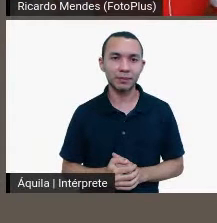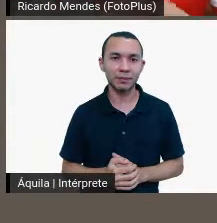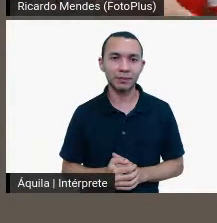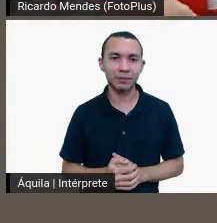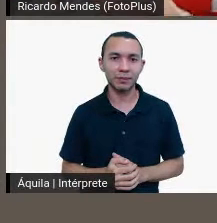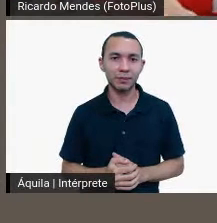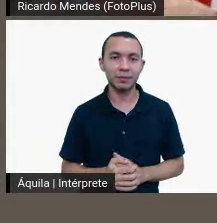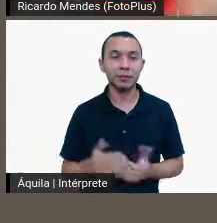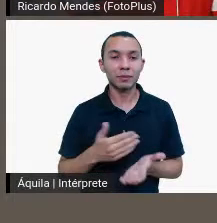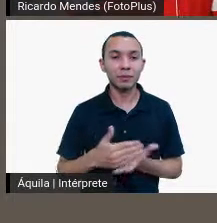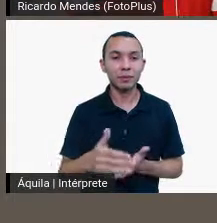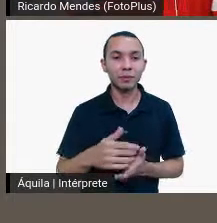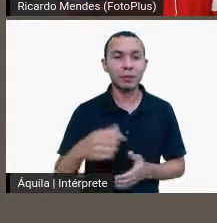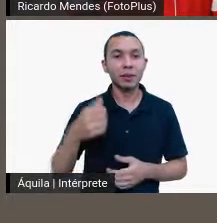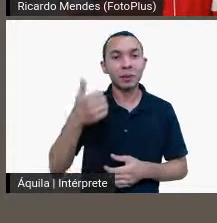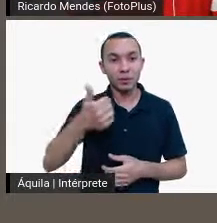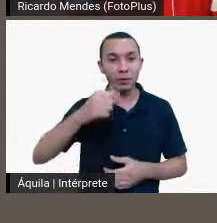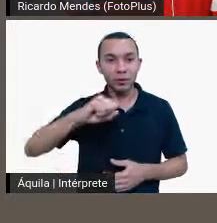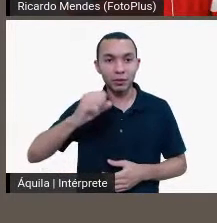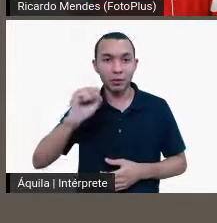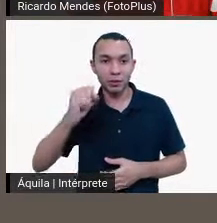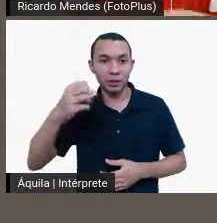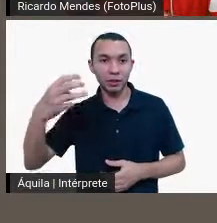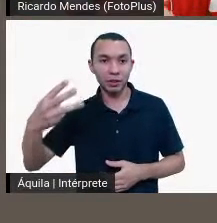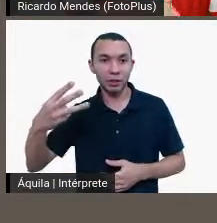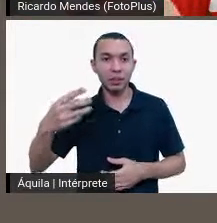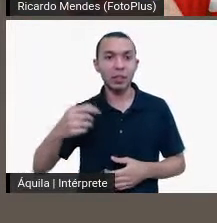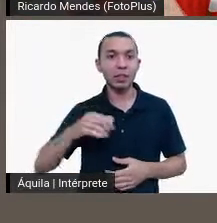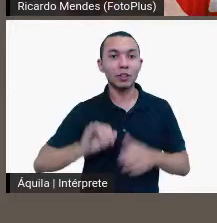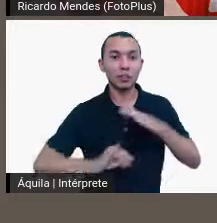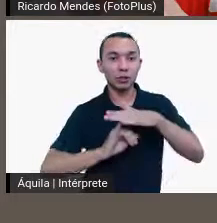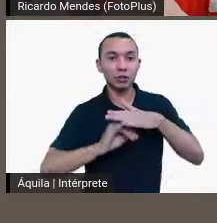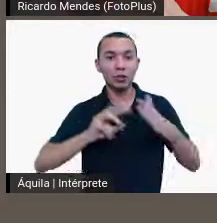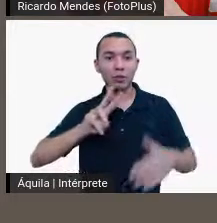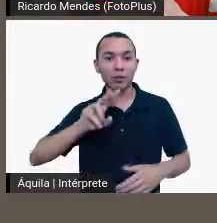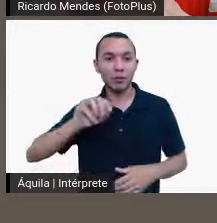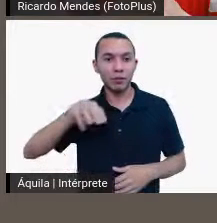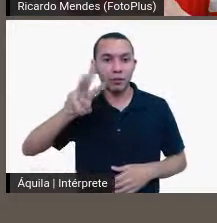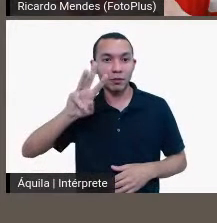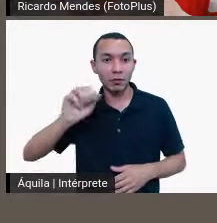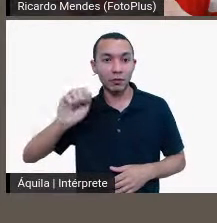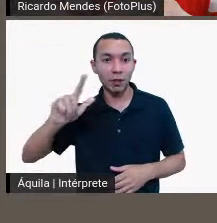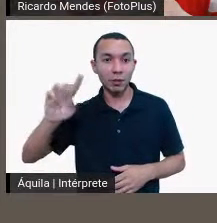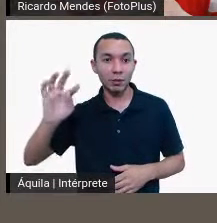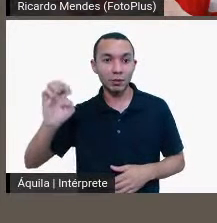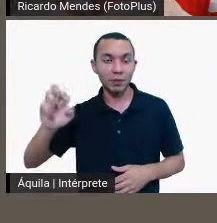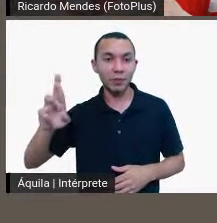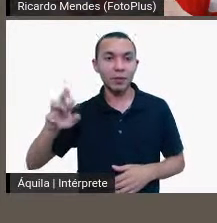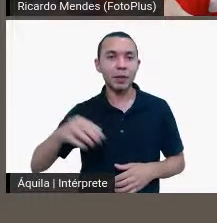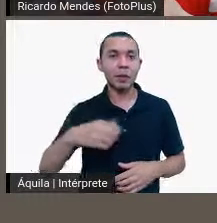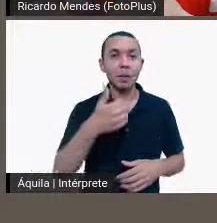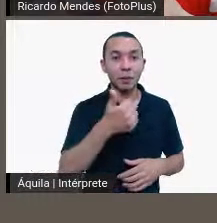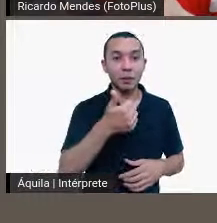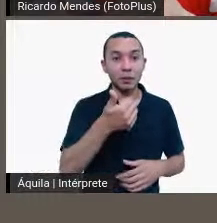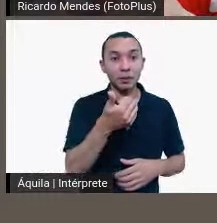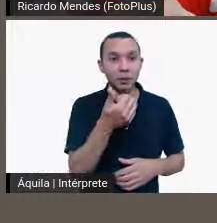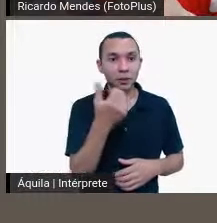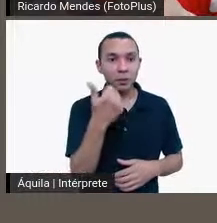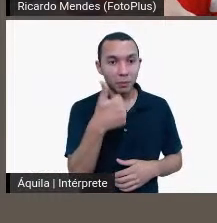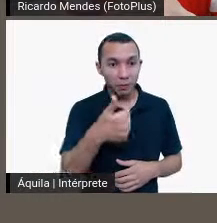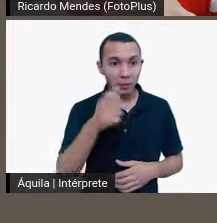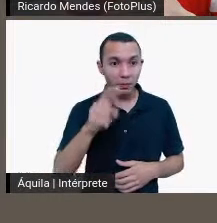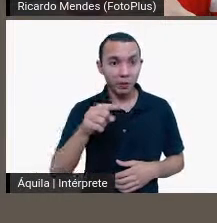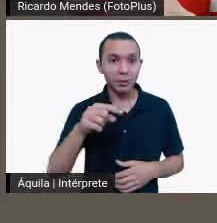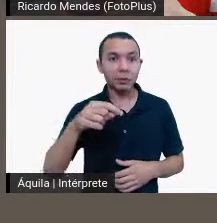Lançada em 1983 pelo Instituto Walter Moreira Salles e Fundação Djalma Guimarães, com 1.116 páginas,